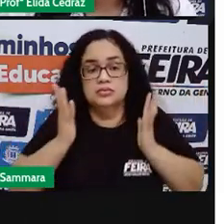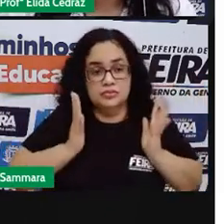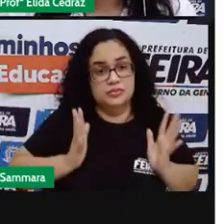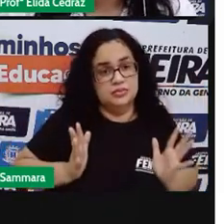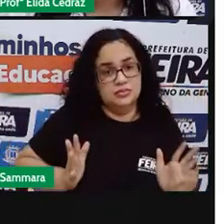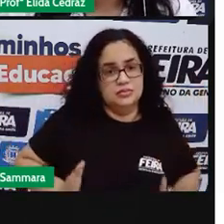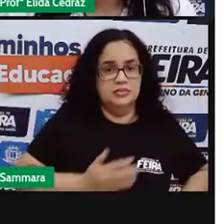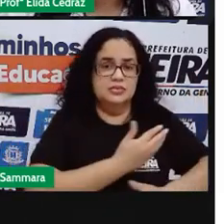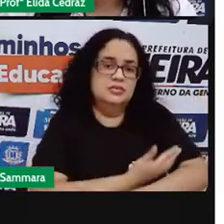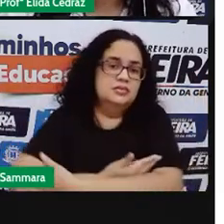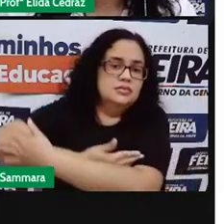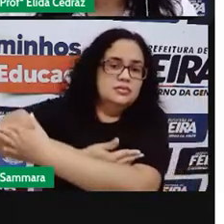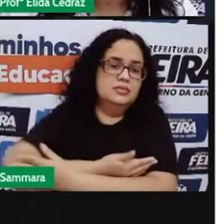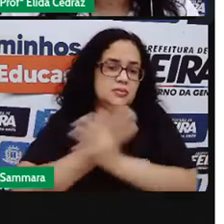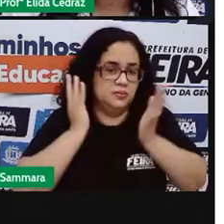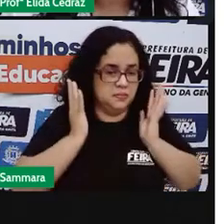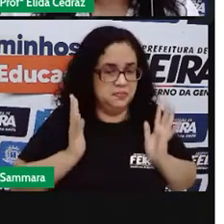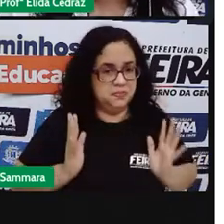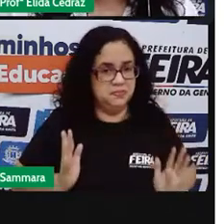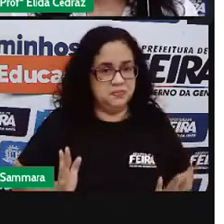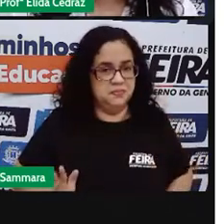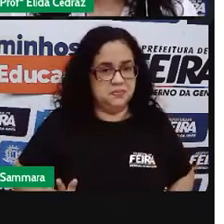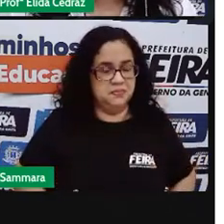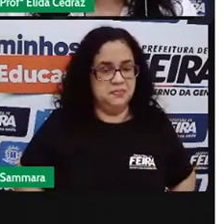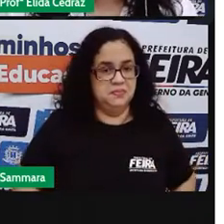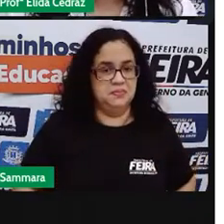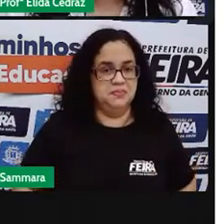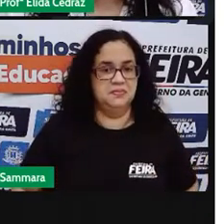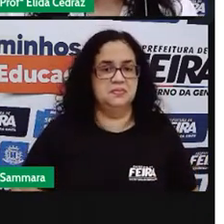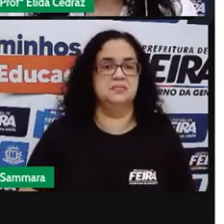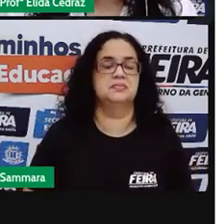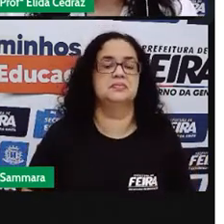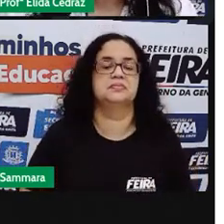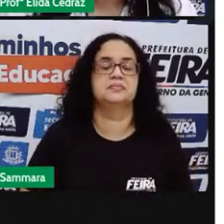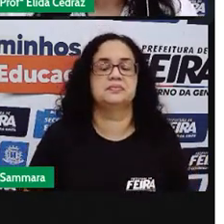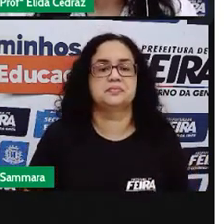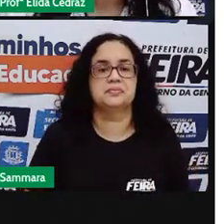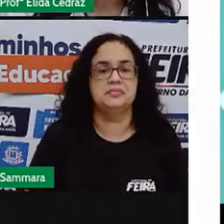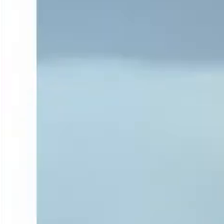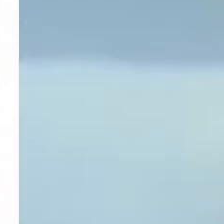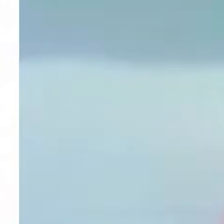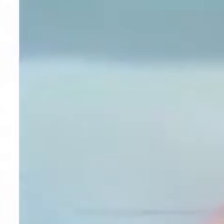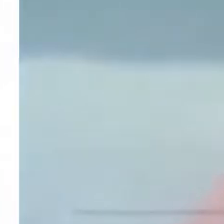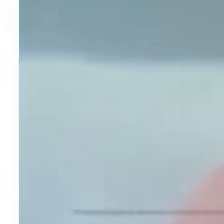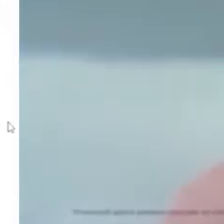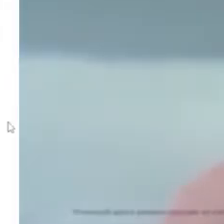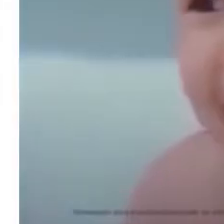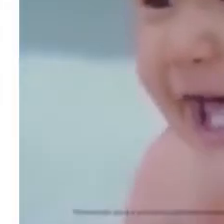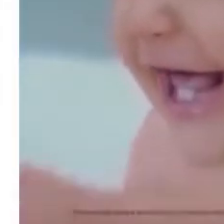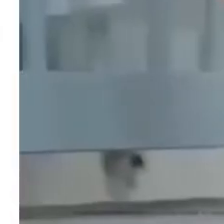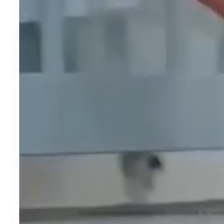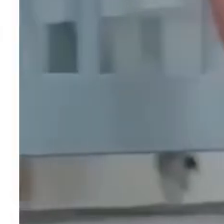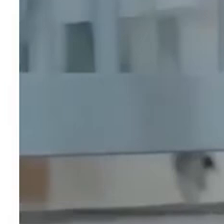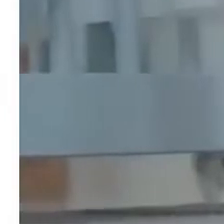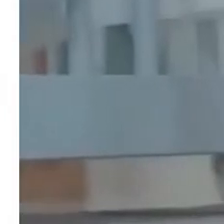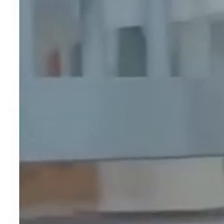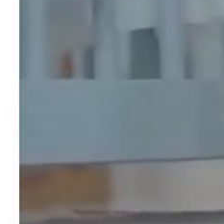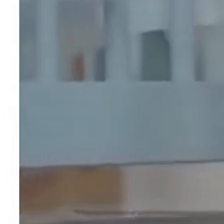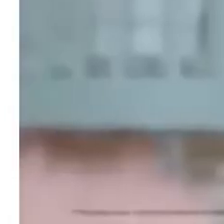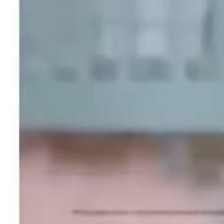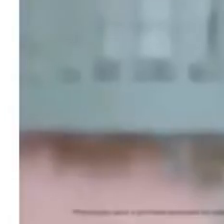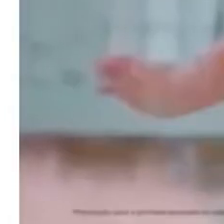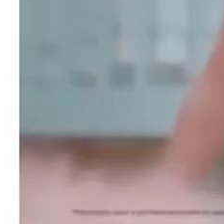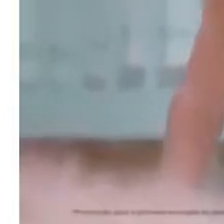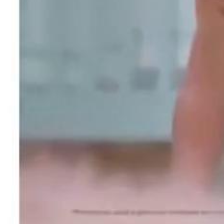Com as fraldas Fofura Baby, seu bebê fica mais protegido, confortável e famoso. Promoção Fofura Baby. O seu